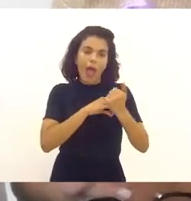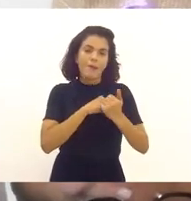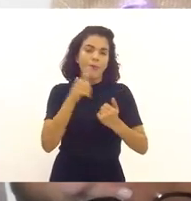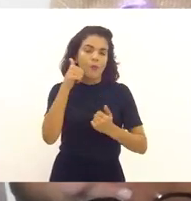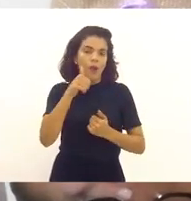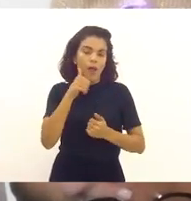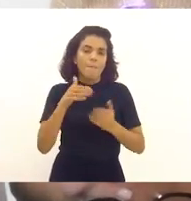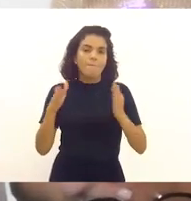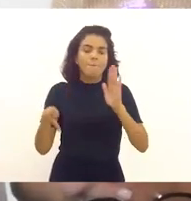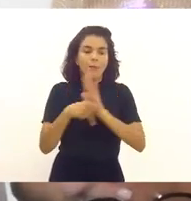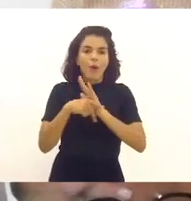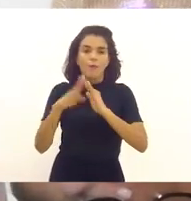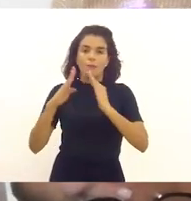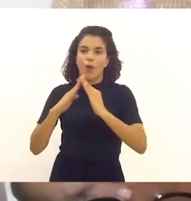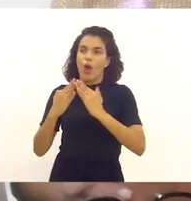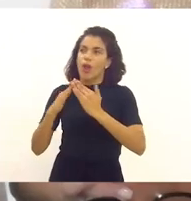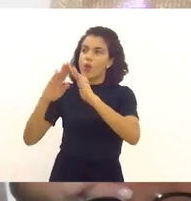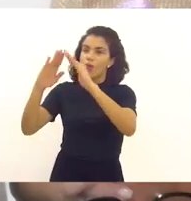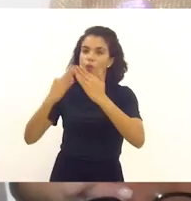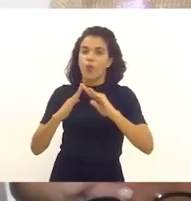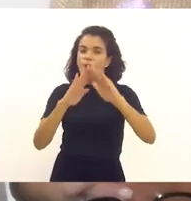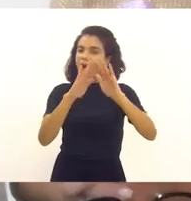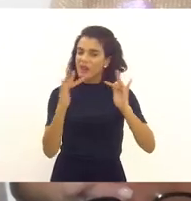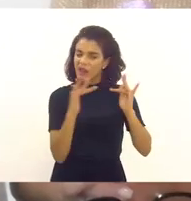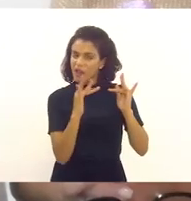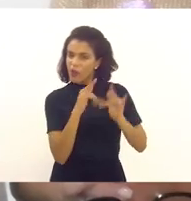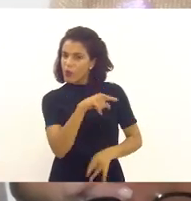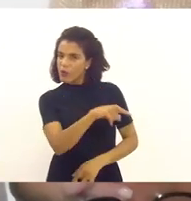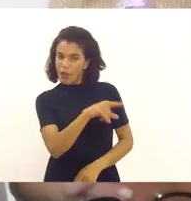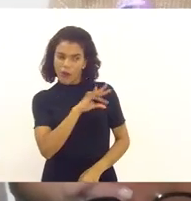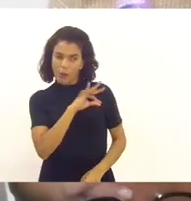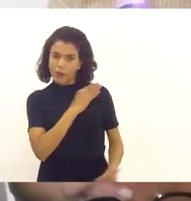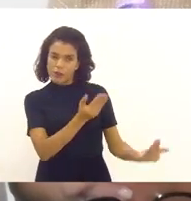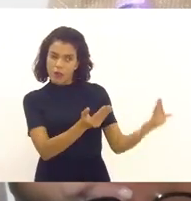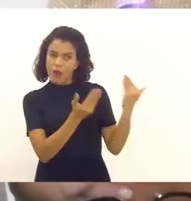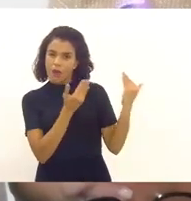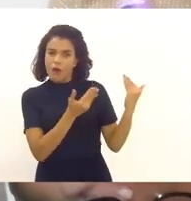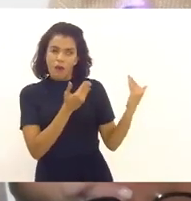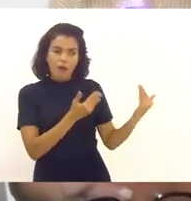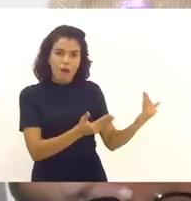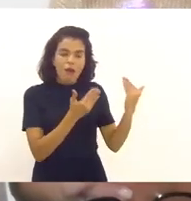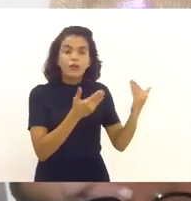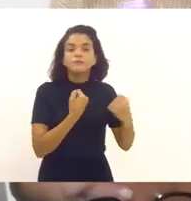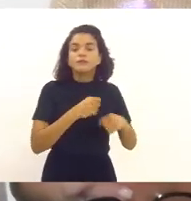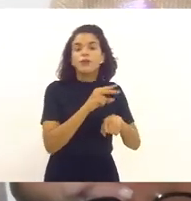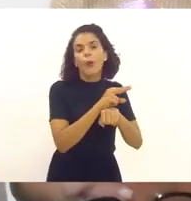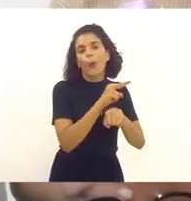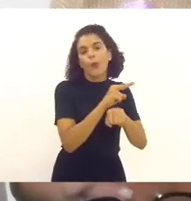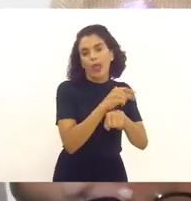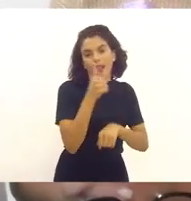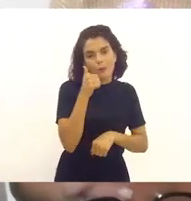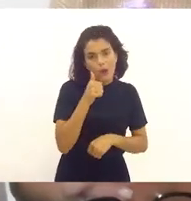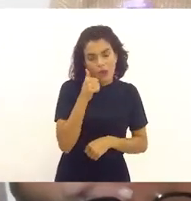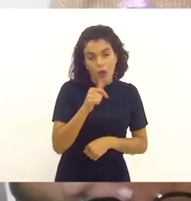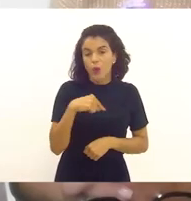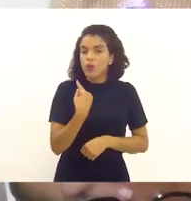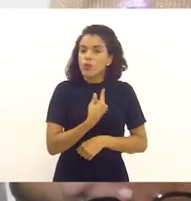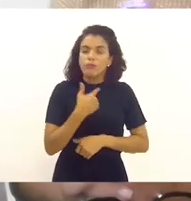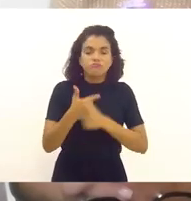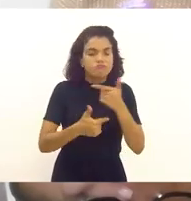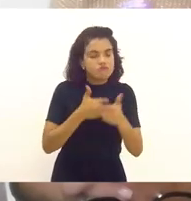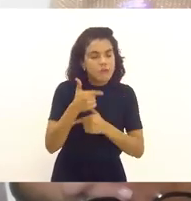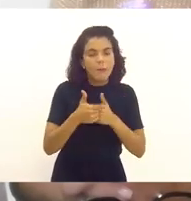comunidade Ah por que que ela tá fazendo que contato é esse que ela tá tendo com a polícia e a gente precisa preservar essa mulher eu sempre digo que o nosso trabalho